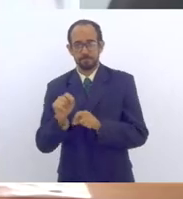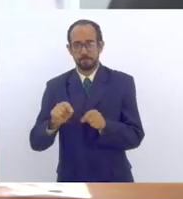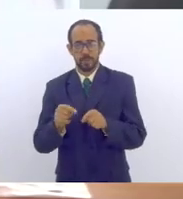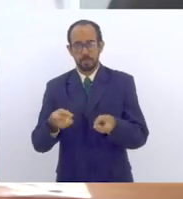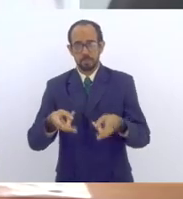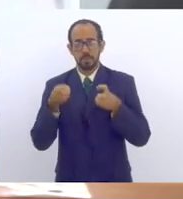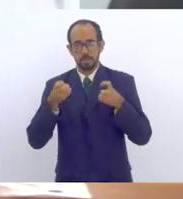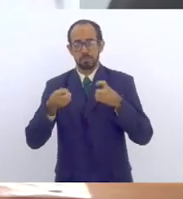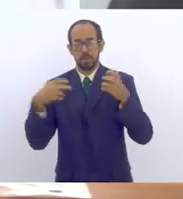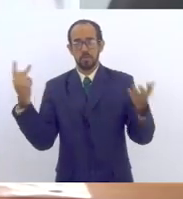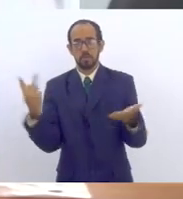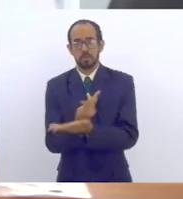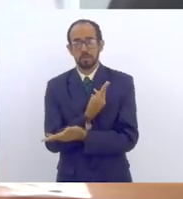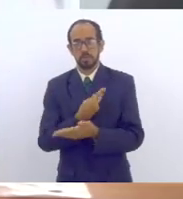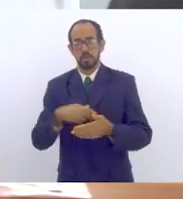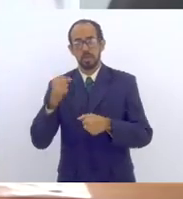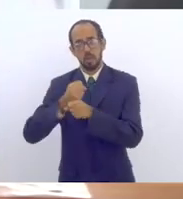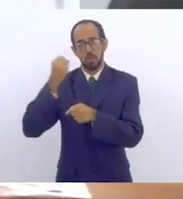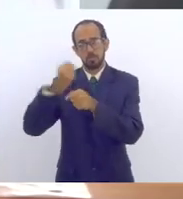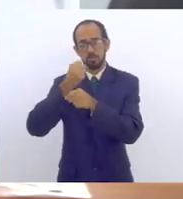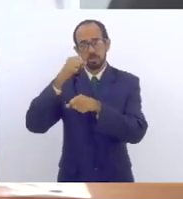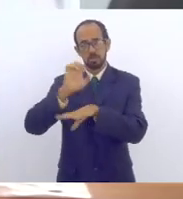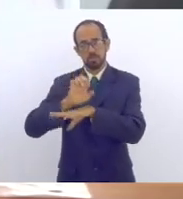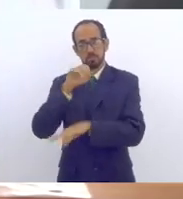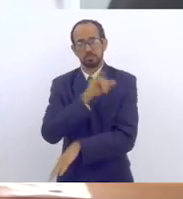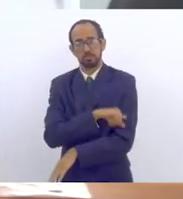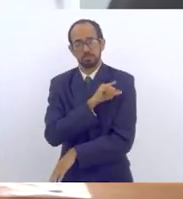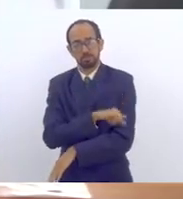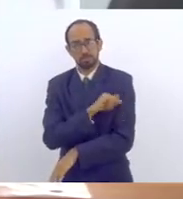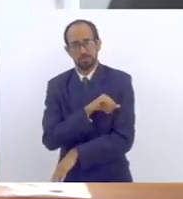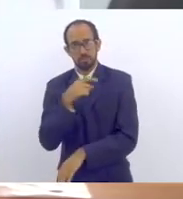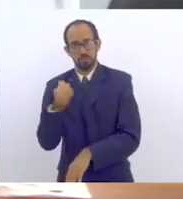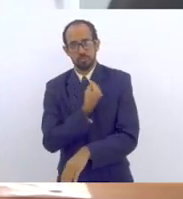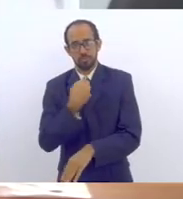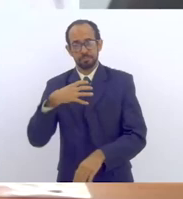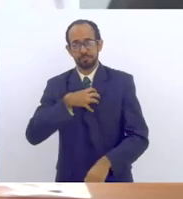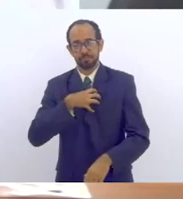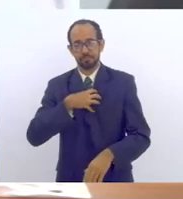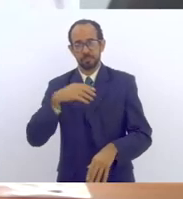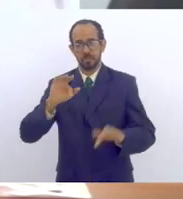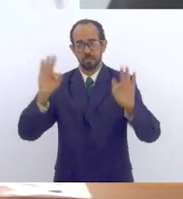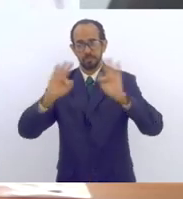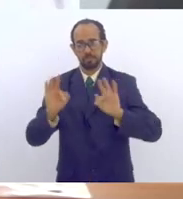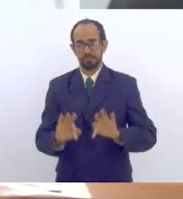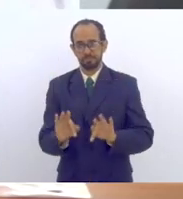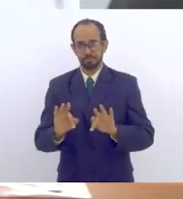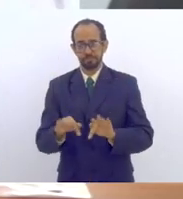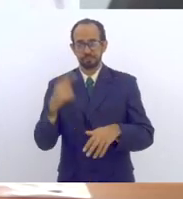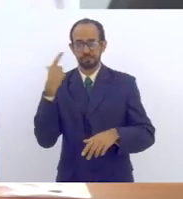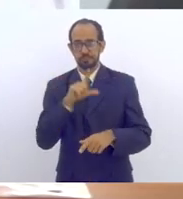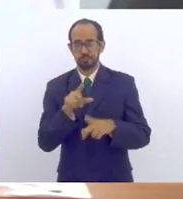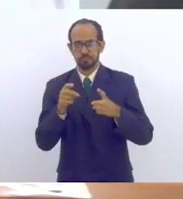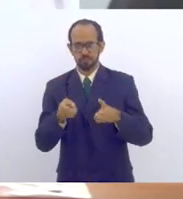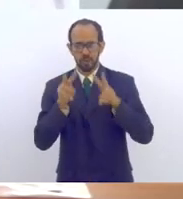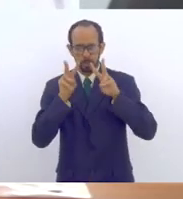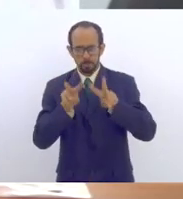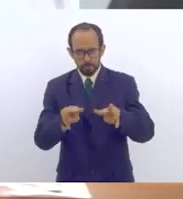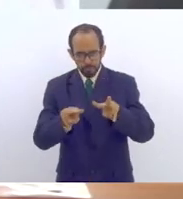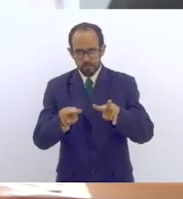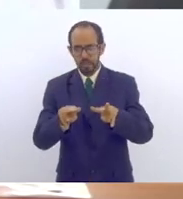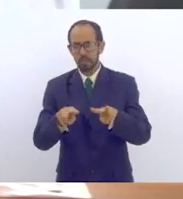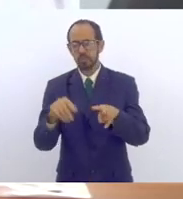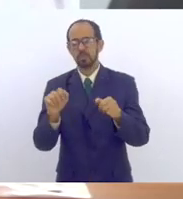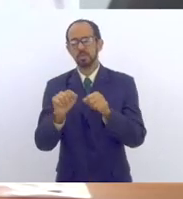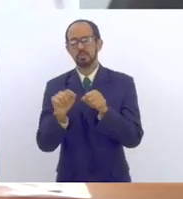acontecendo no estado do Rio de Janeiro a gente fica feliz de poder olhar tudo sendo